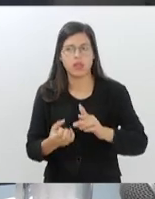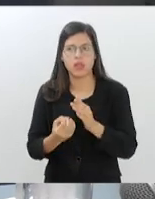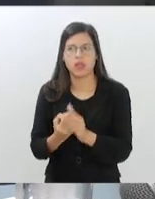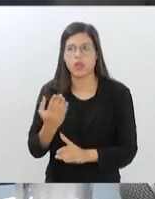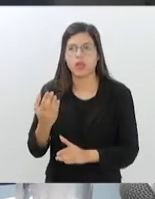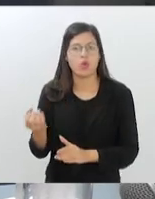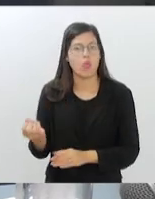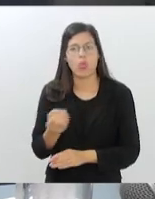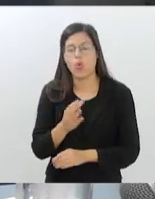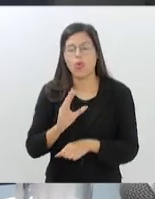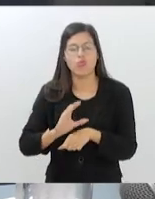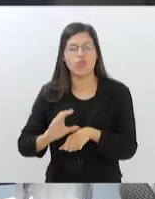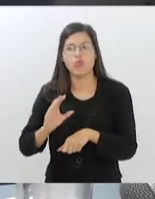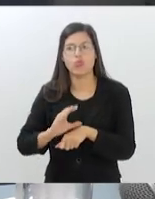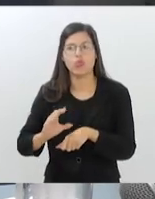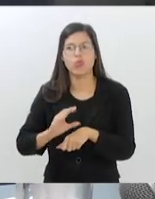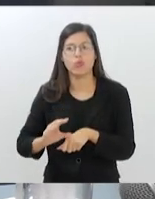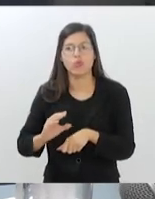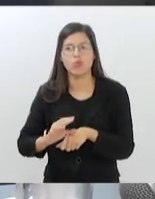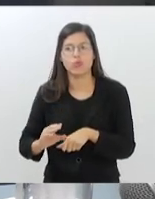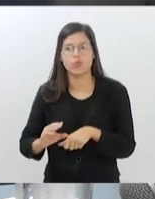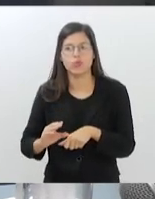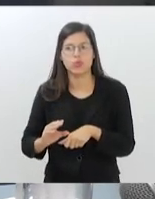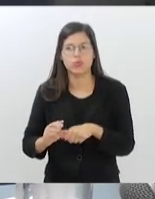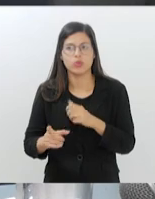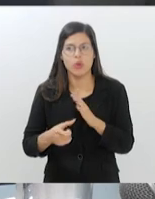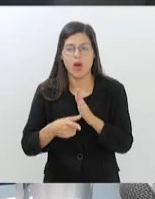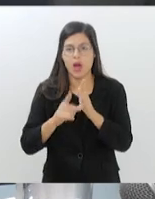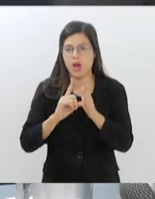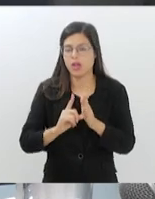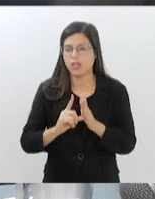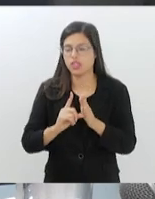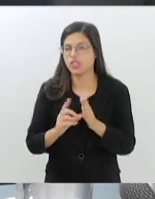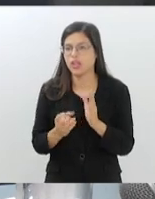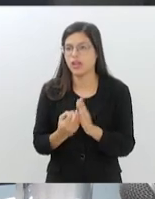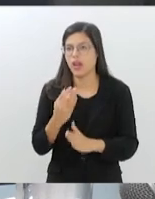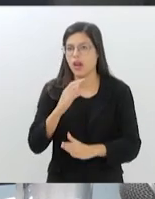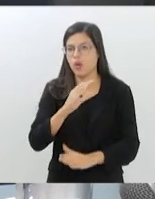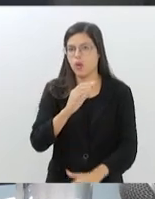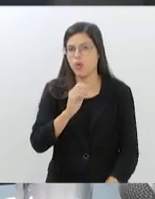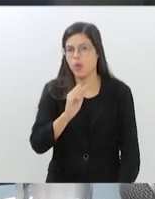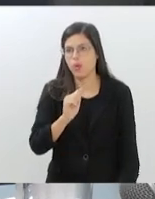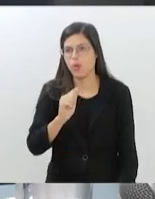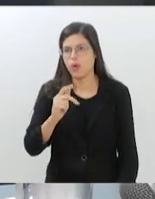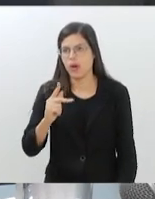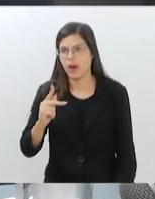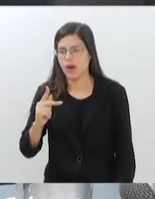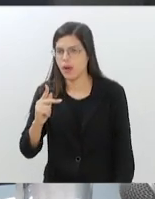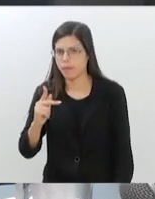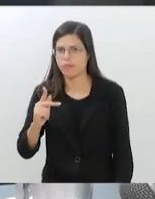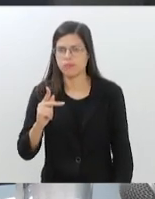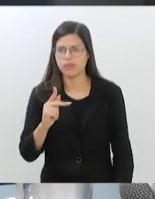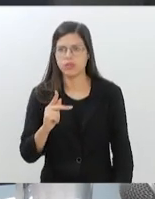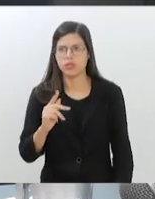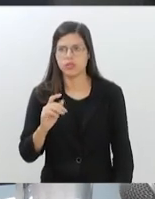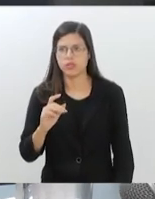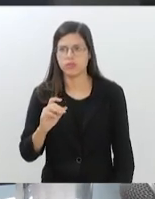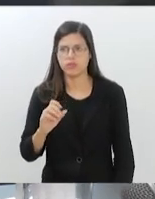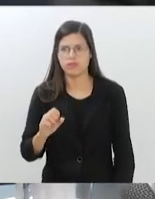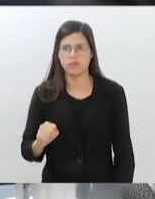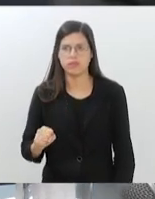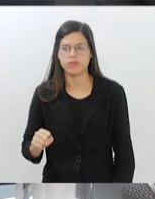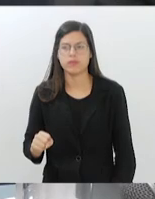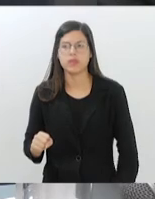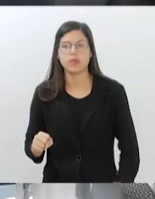pré-universitário que é antes da existência do CAPS é é o que é o primórdio do CAPS Então não é algo aleatório porque o Dr